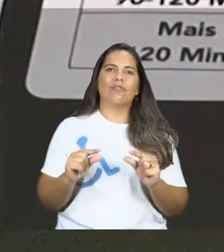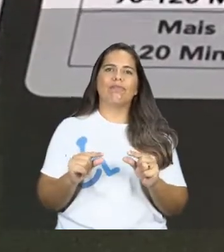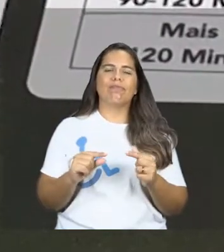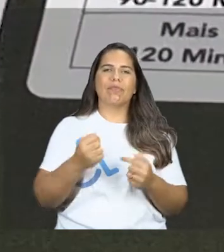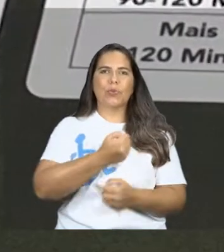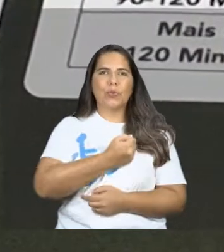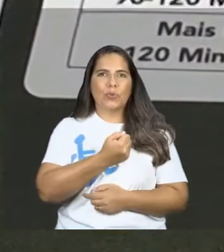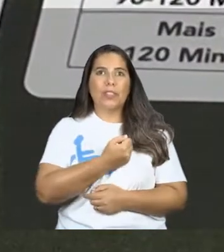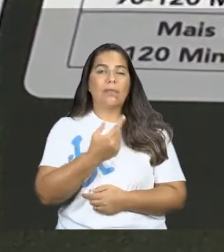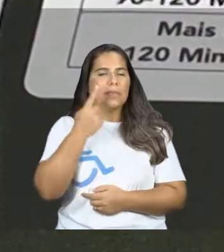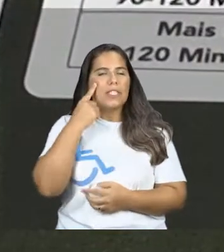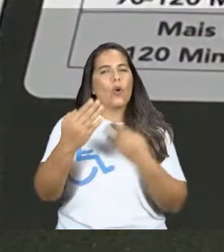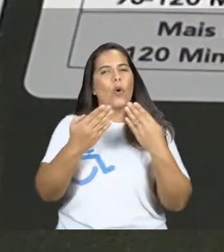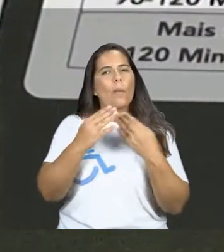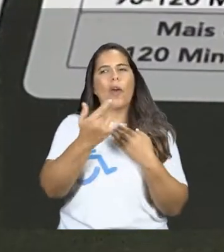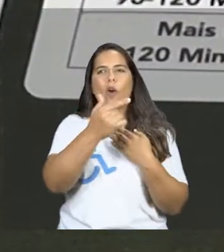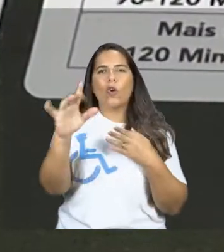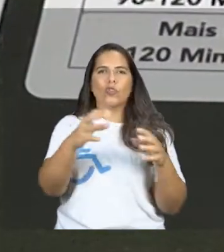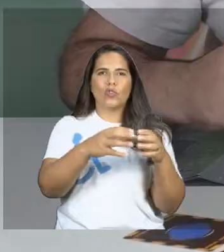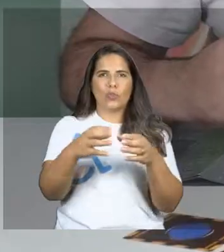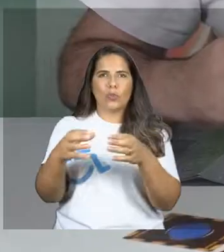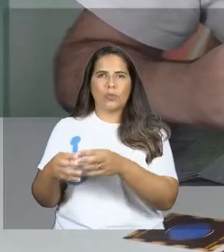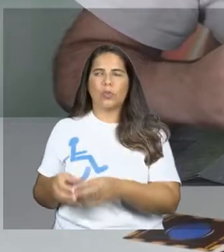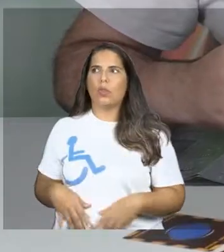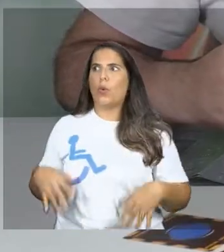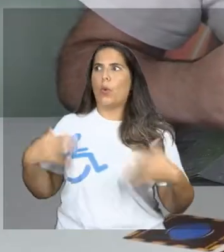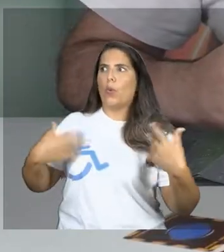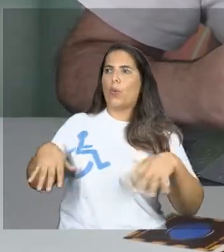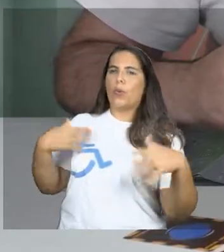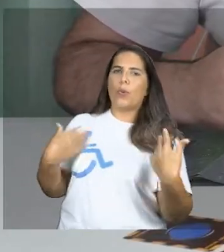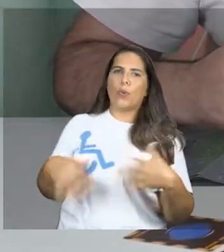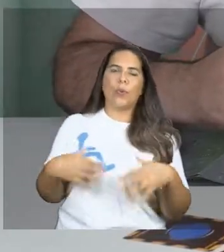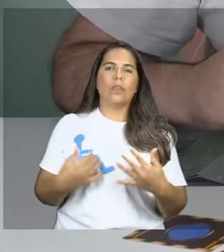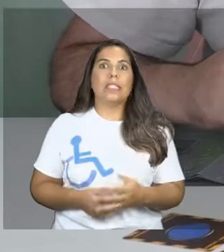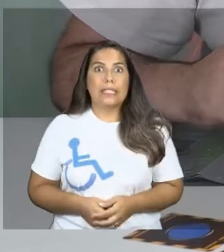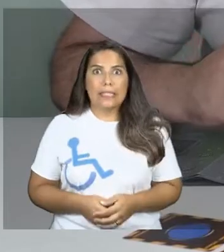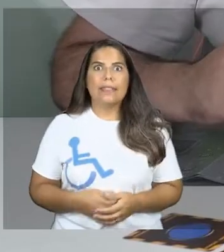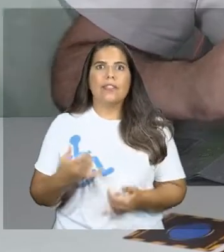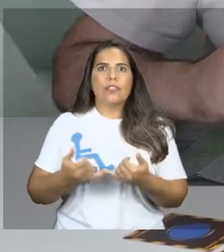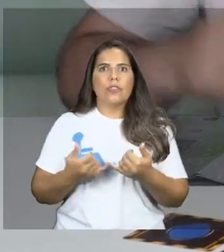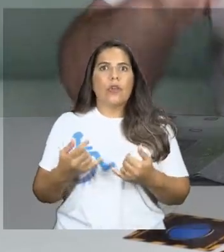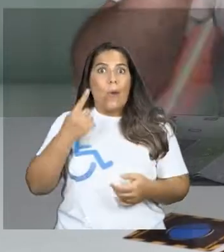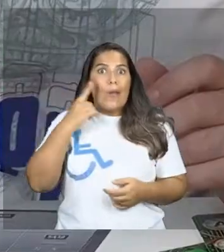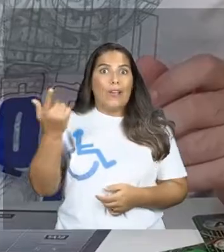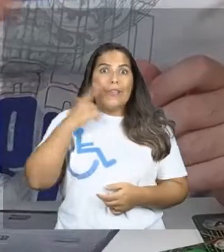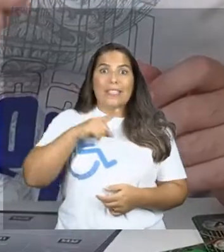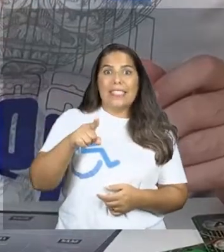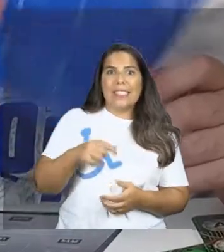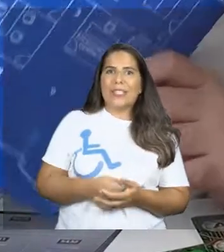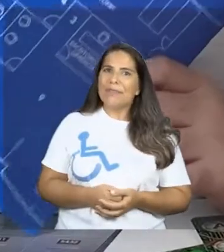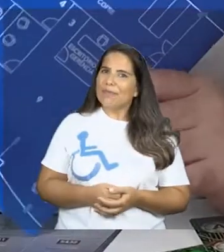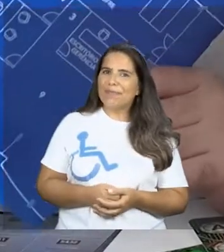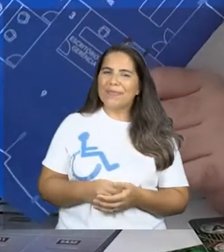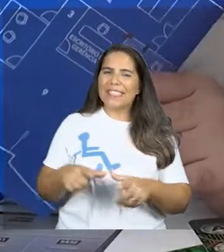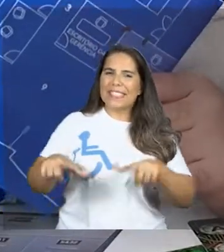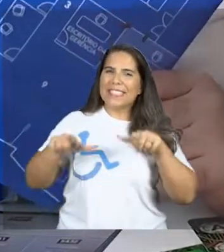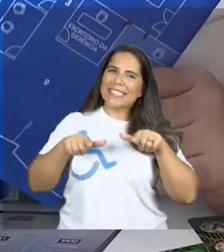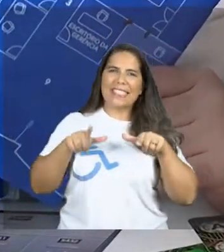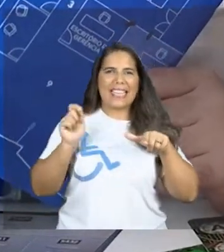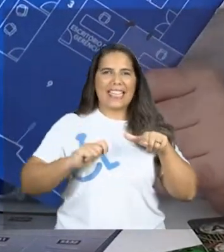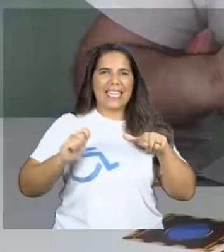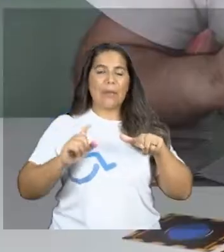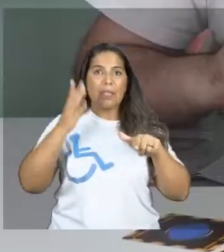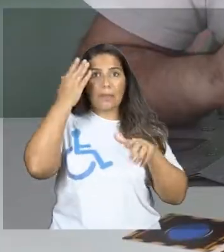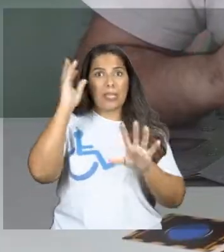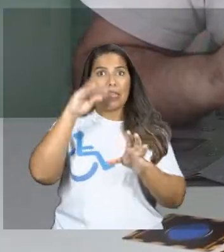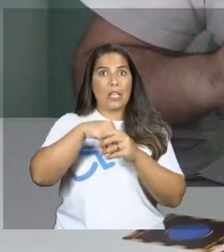aí. Isso é legal para você comparar com outros grupos. Ufa! Depois de tudo isso, olha o que a gente conquistou. O nosso envelope aqui, mas